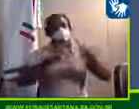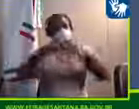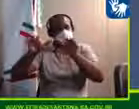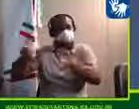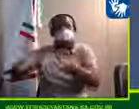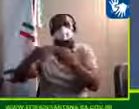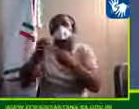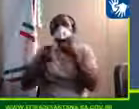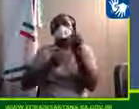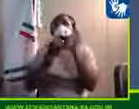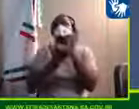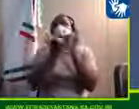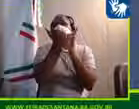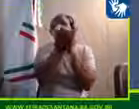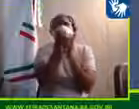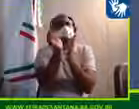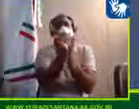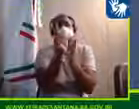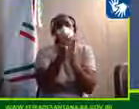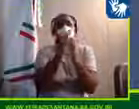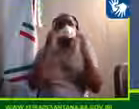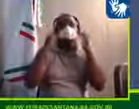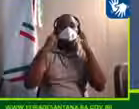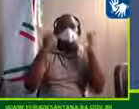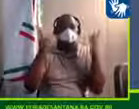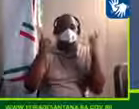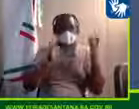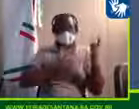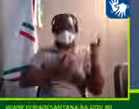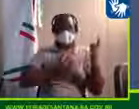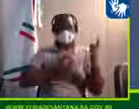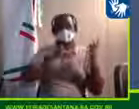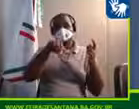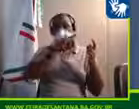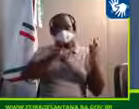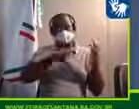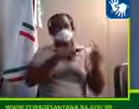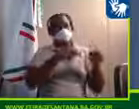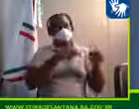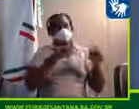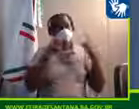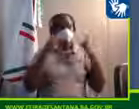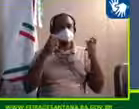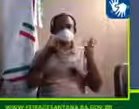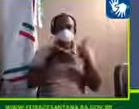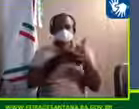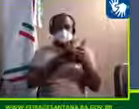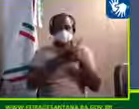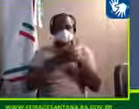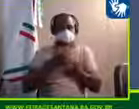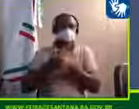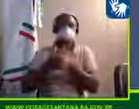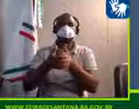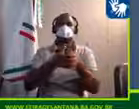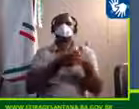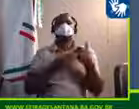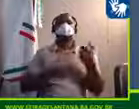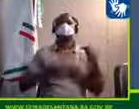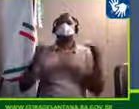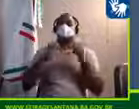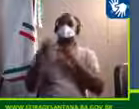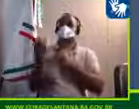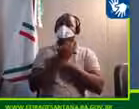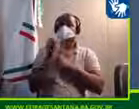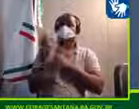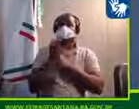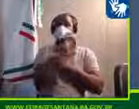significativo. Acreditamos que o toque de recolher nesses dias, para nós um toque de acolher, funcionou de forma adequada,